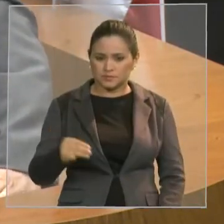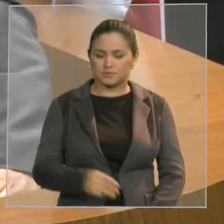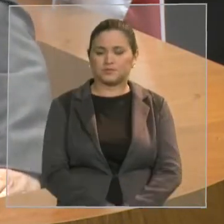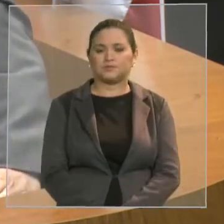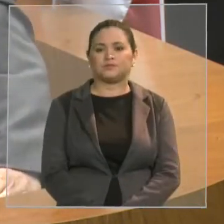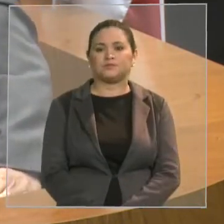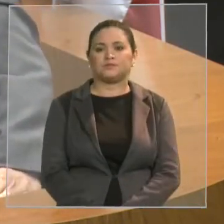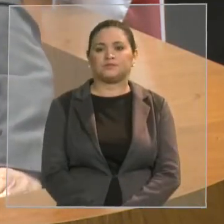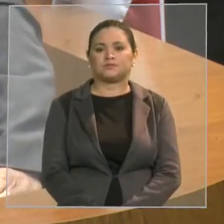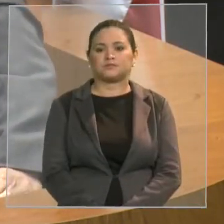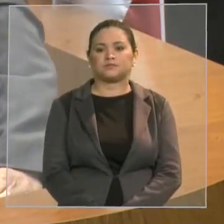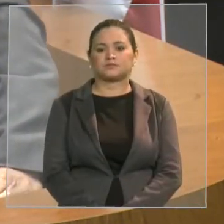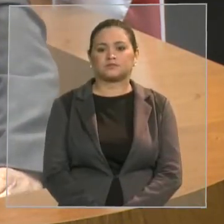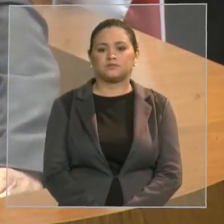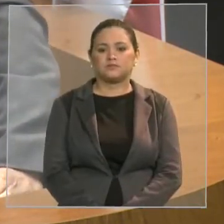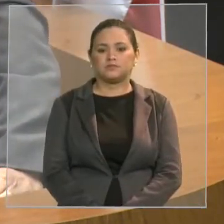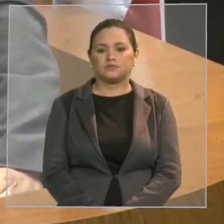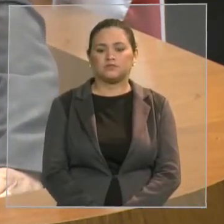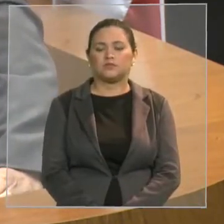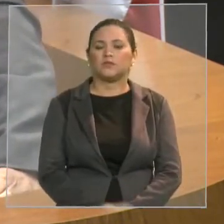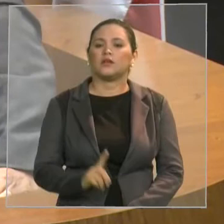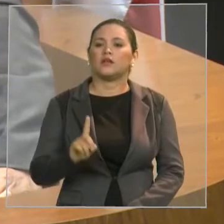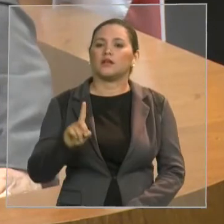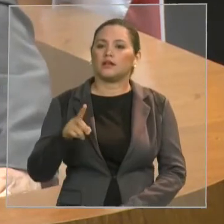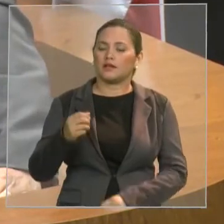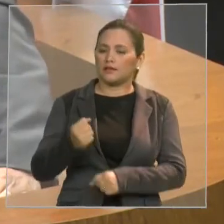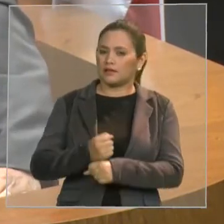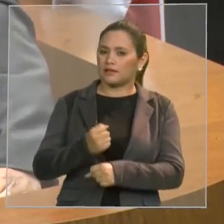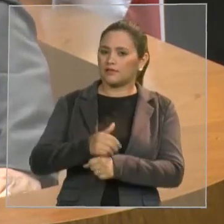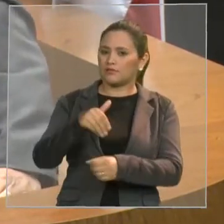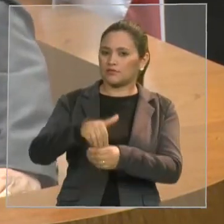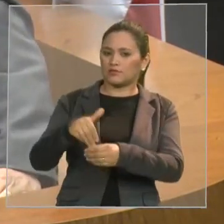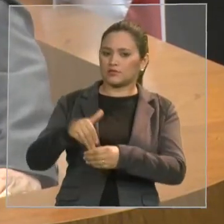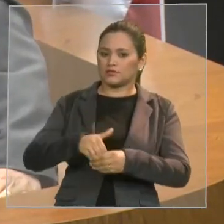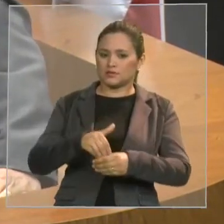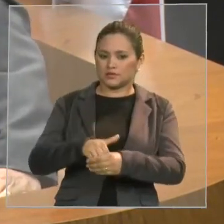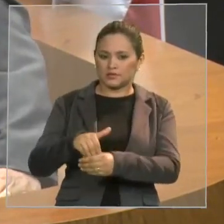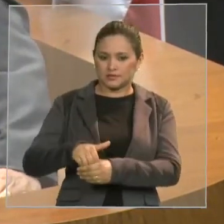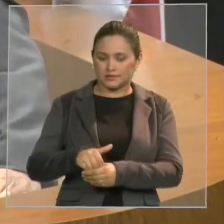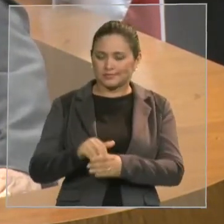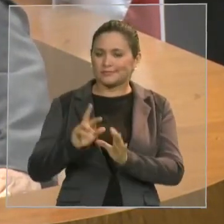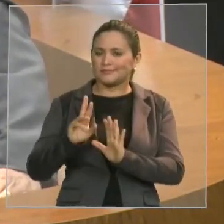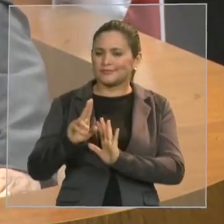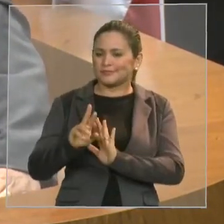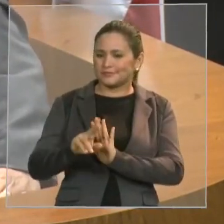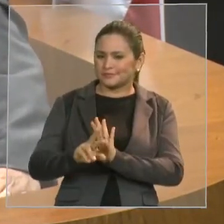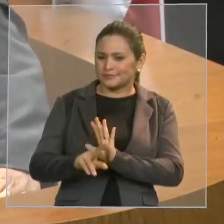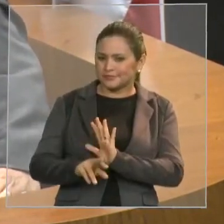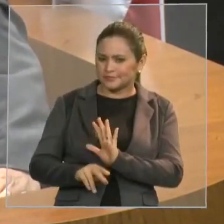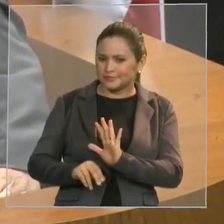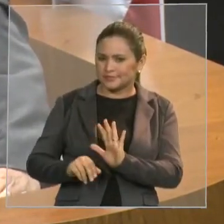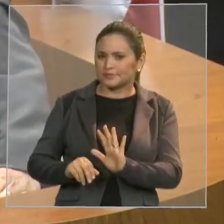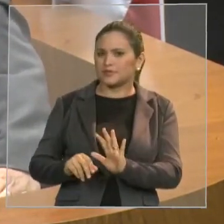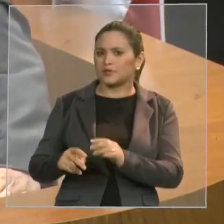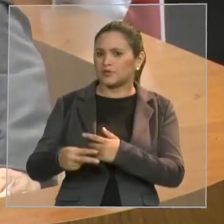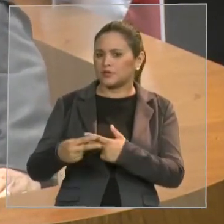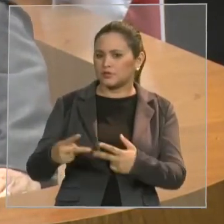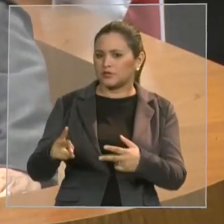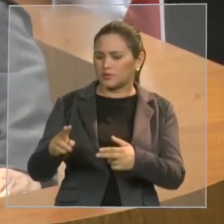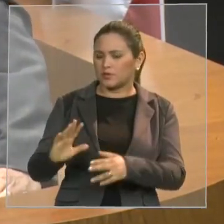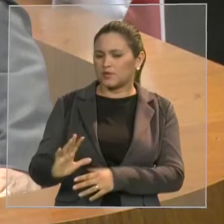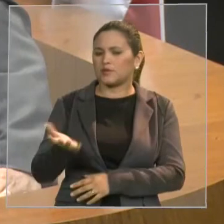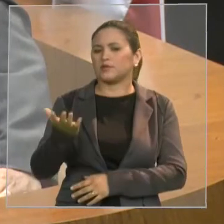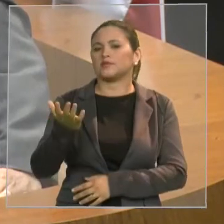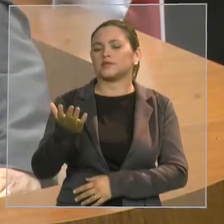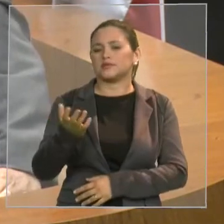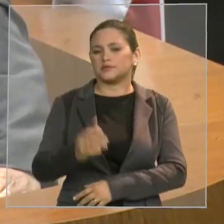certeza, por conta de ser um ano eleitoral, mais situações como essa vão aparecer. Mais